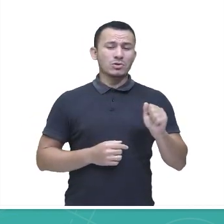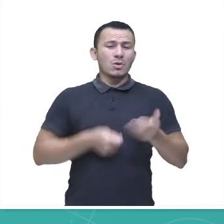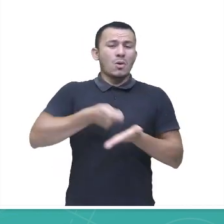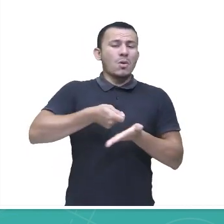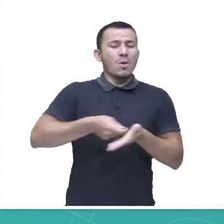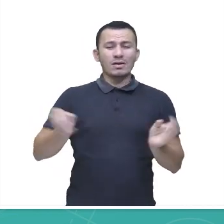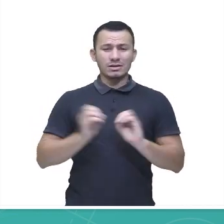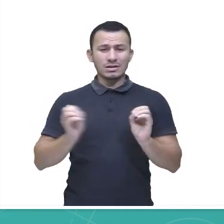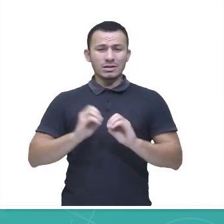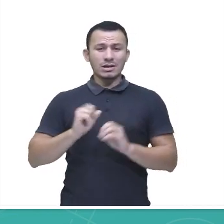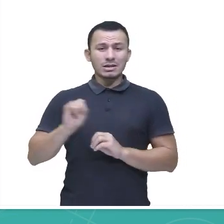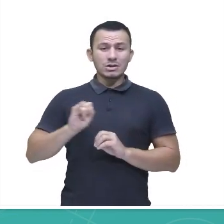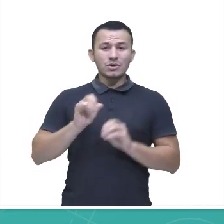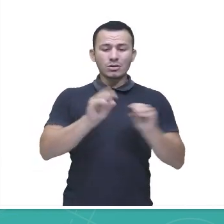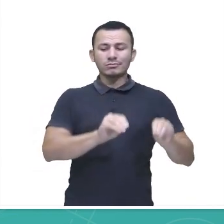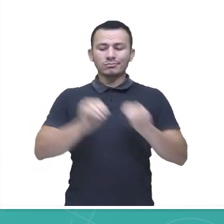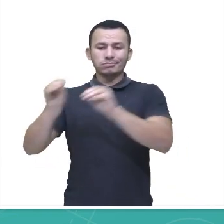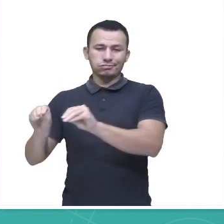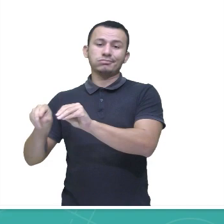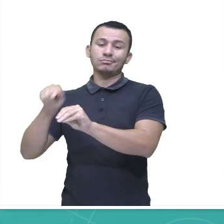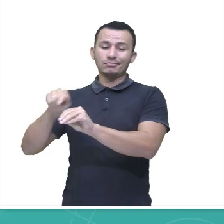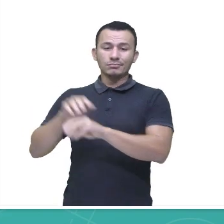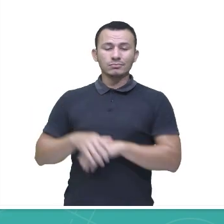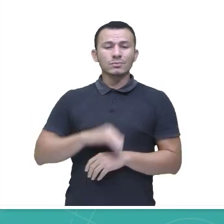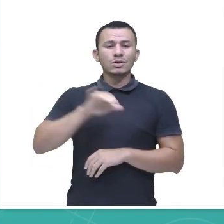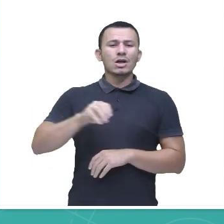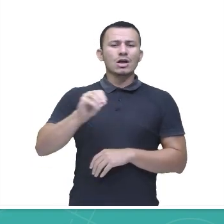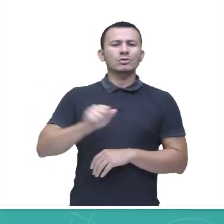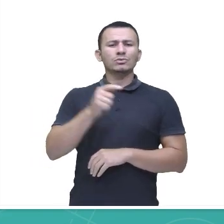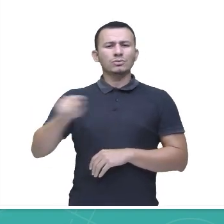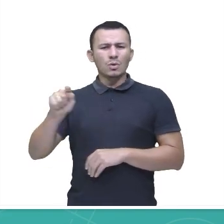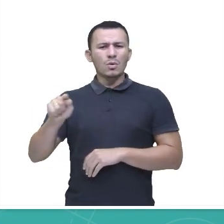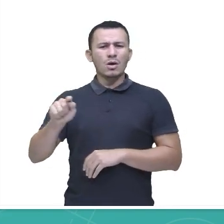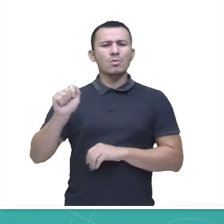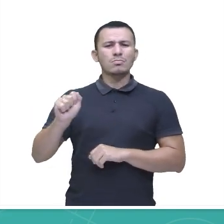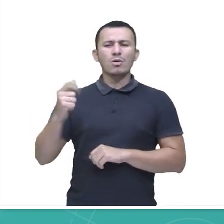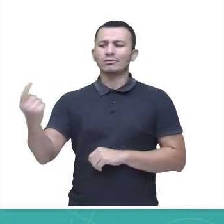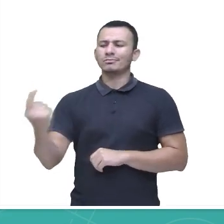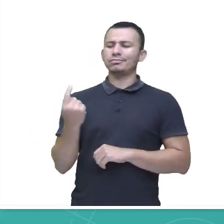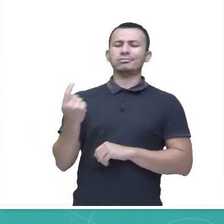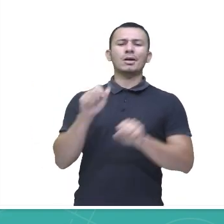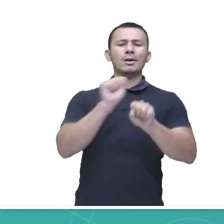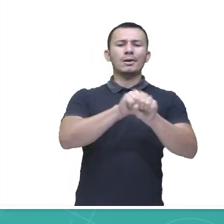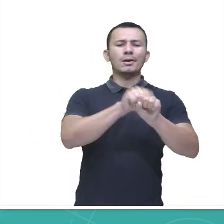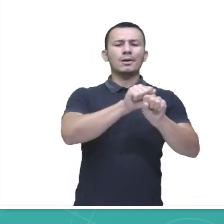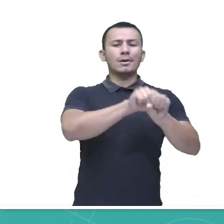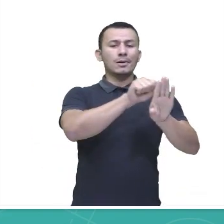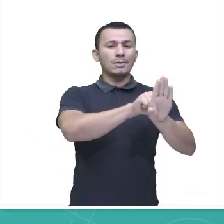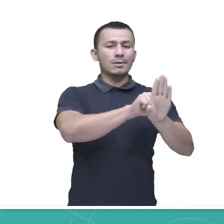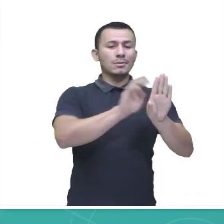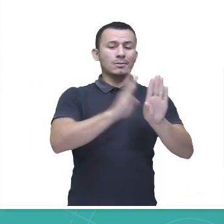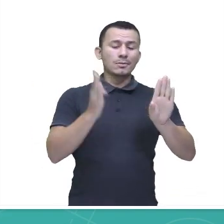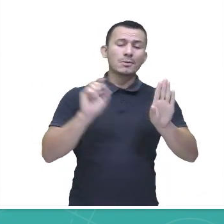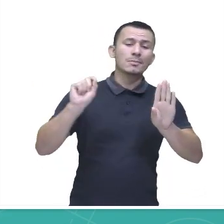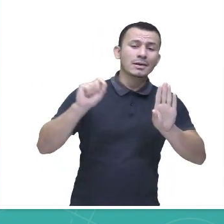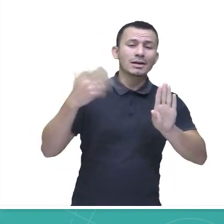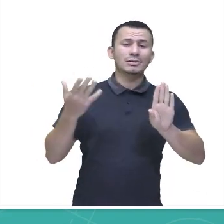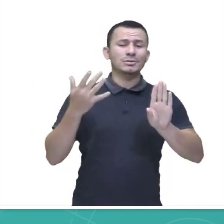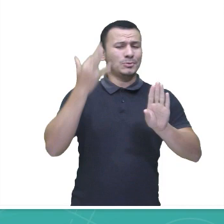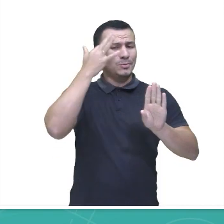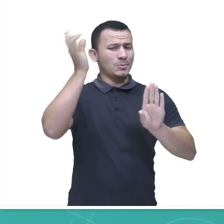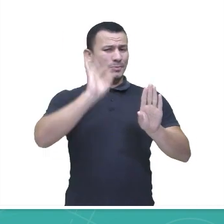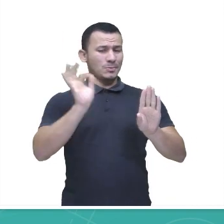apenas que não as tire do lugar onde estão. E João pode neste mesmo instante vir bater a nossa porta. Para quê? Não